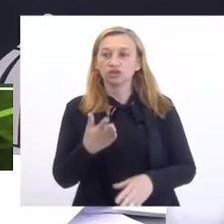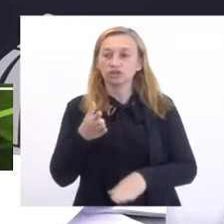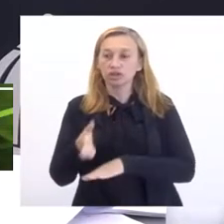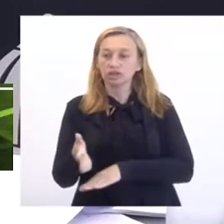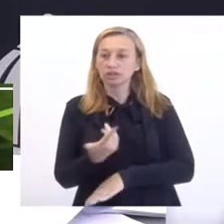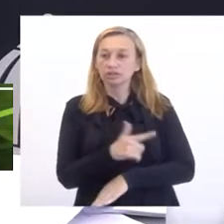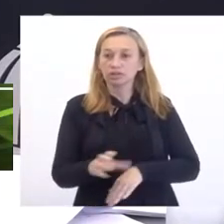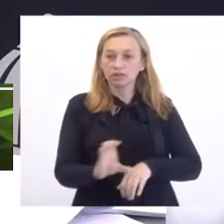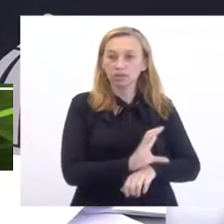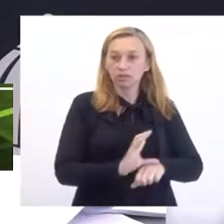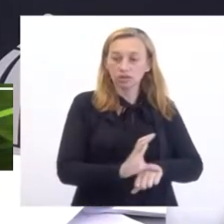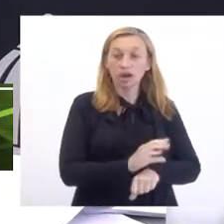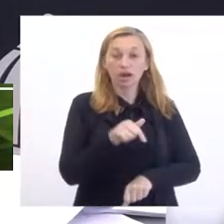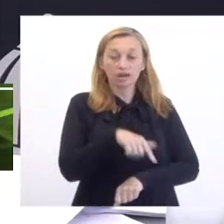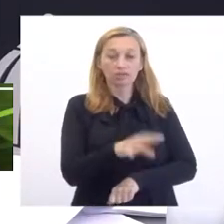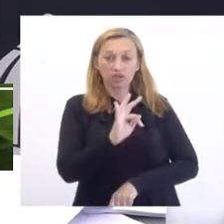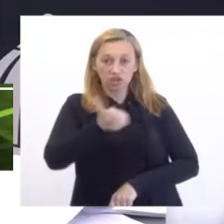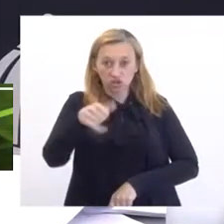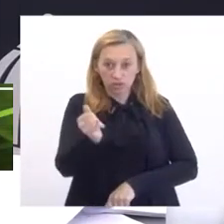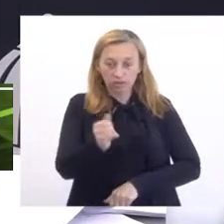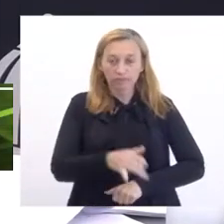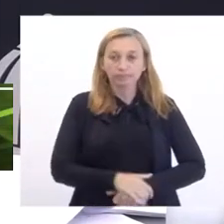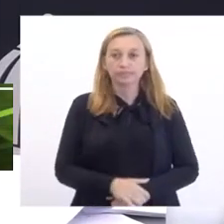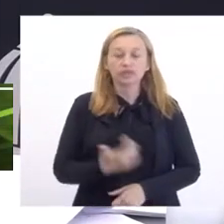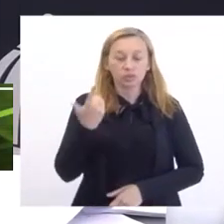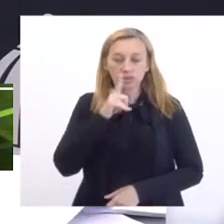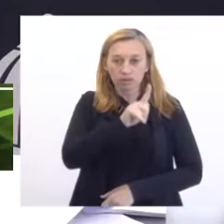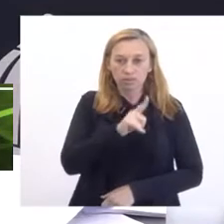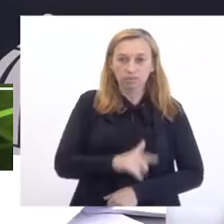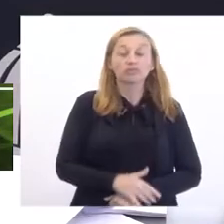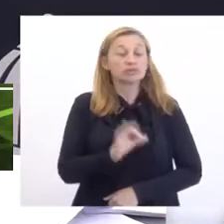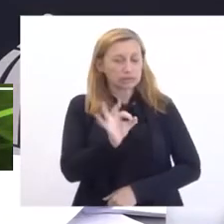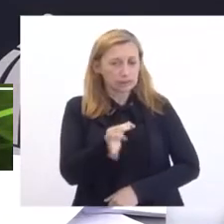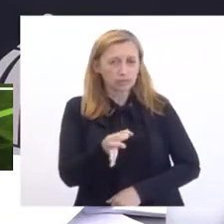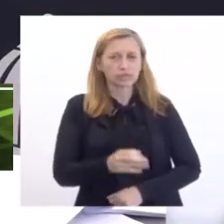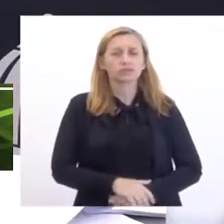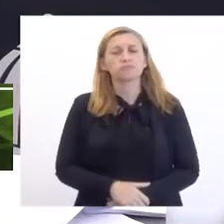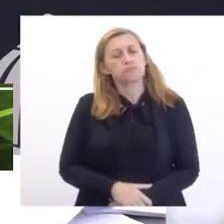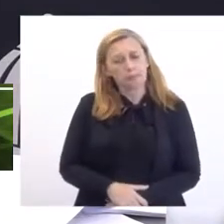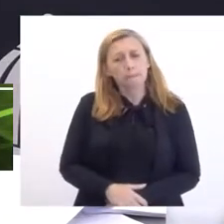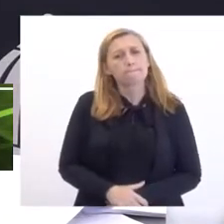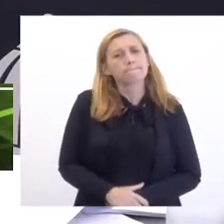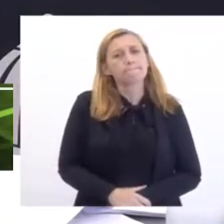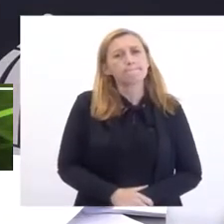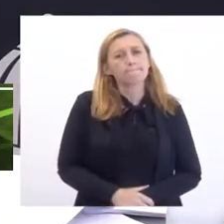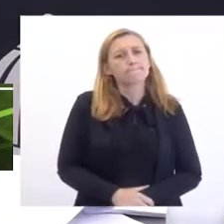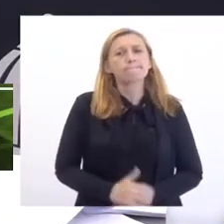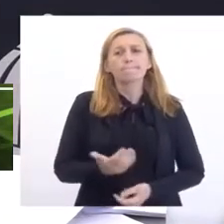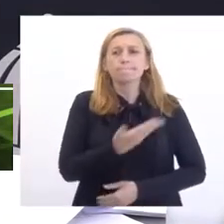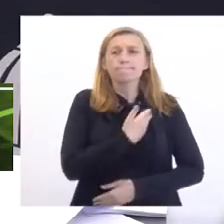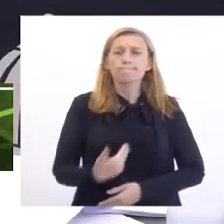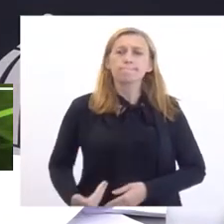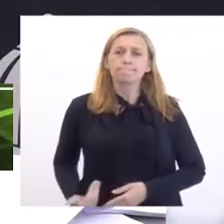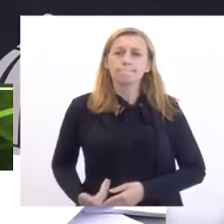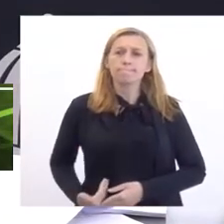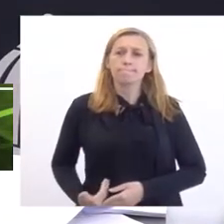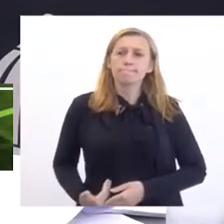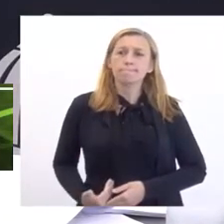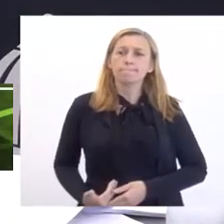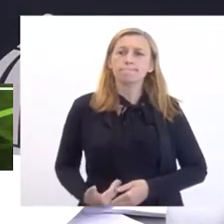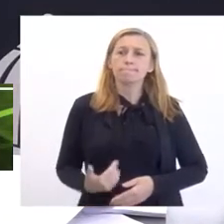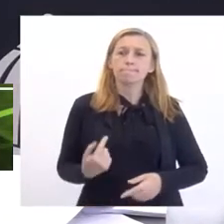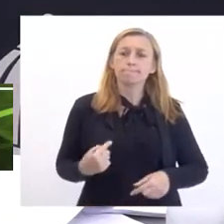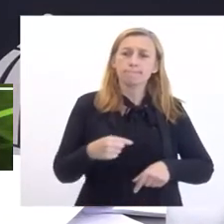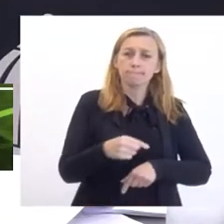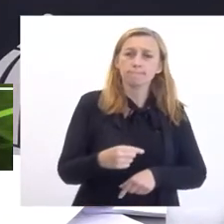inconstitucionalidade aqui no TJ e ganhamos. Evidente, né? O governo recorreu e o